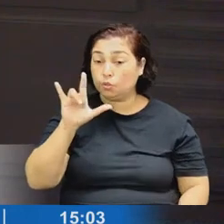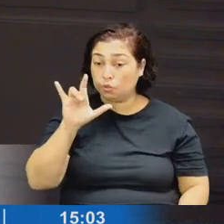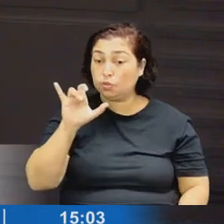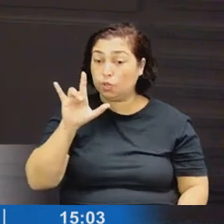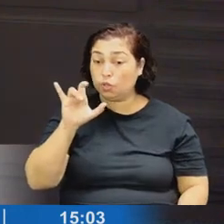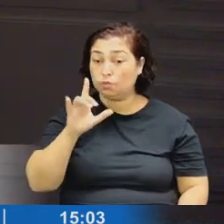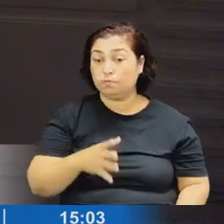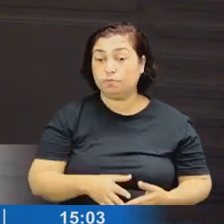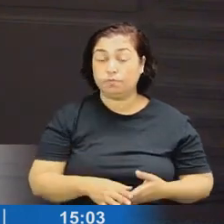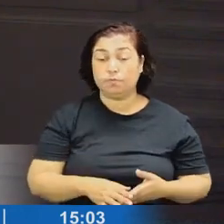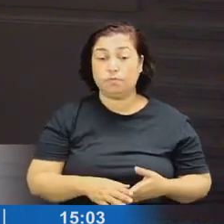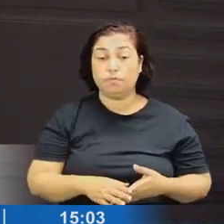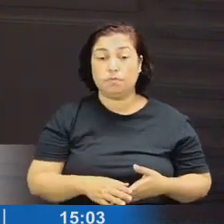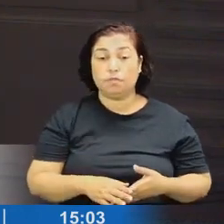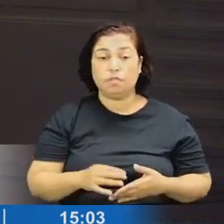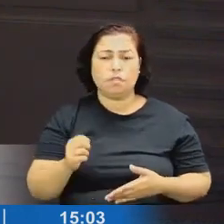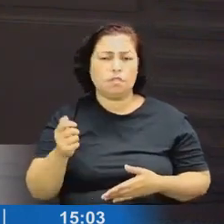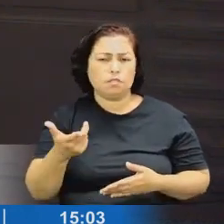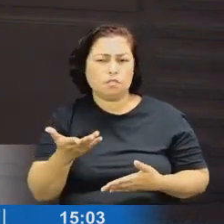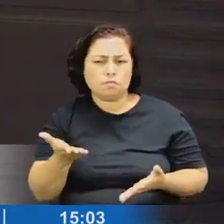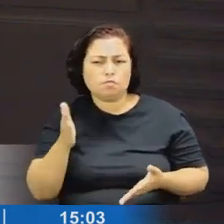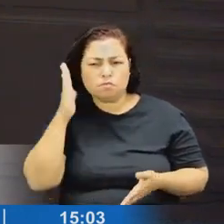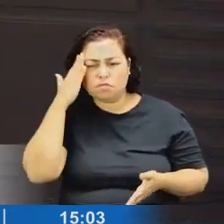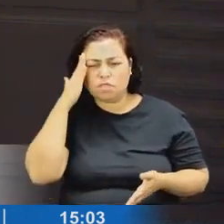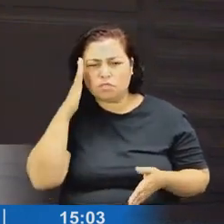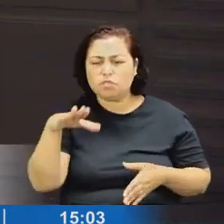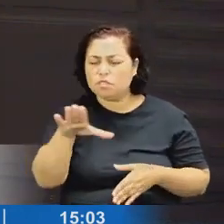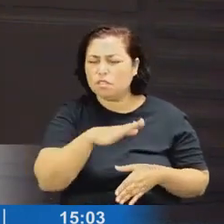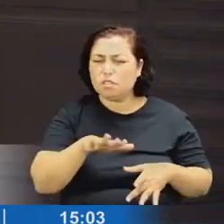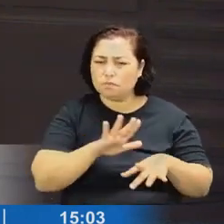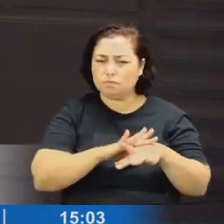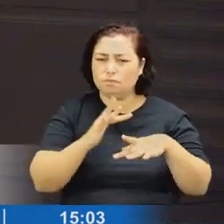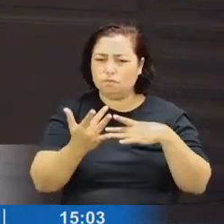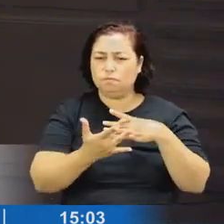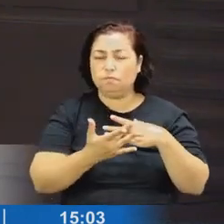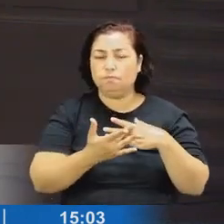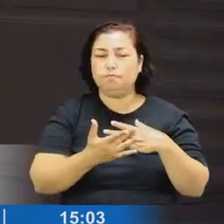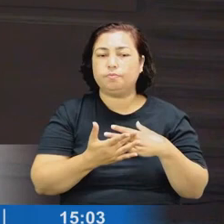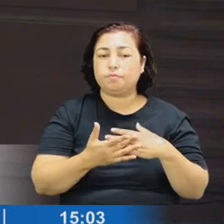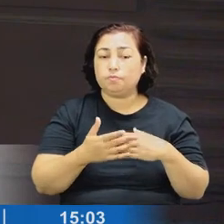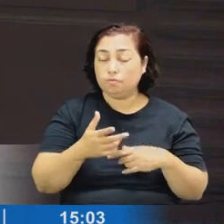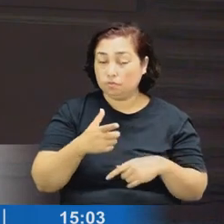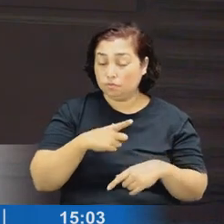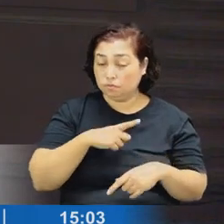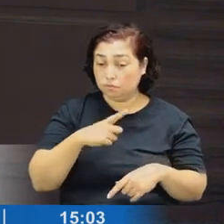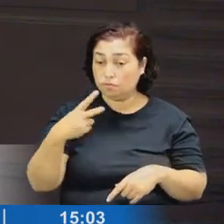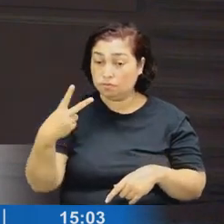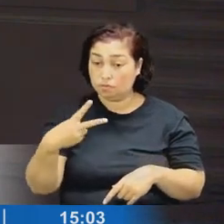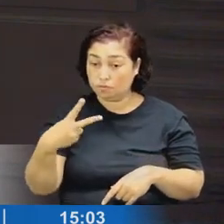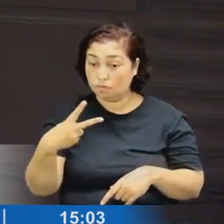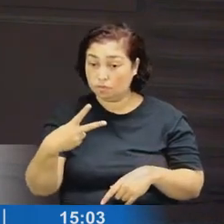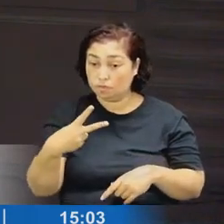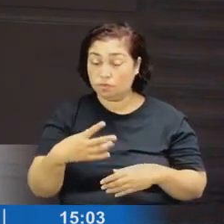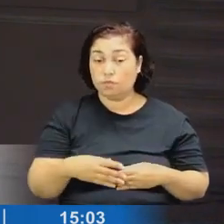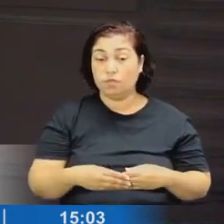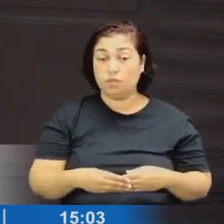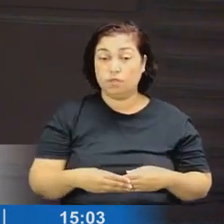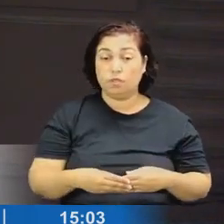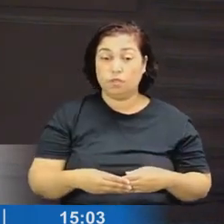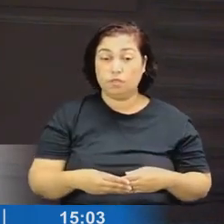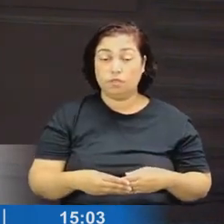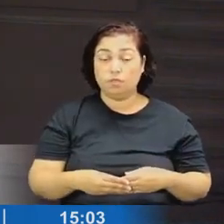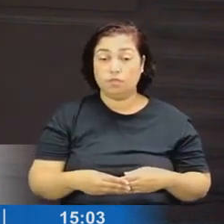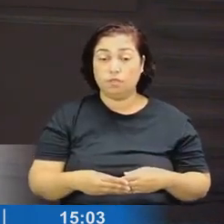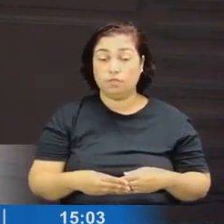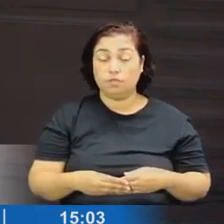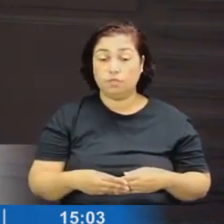entende nada de rede social de digital e de essa estratégia de público pelo menos tem as duas né E aí você tem estratégias mais